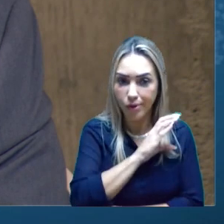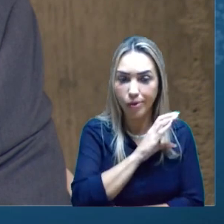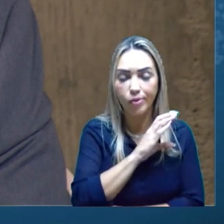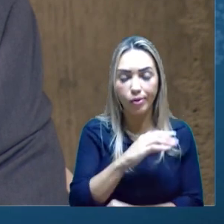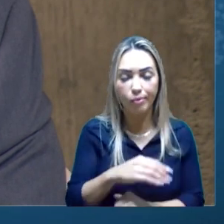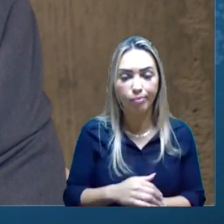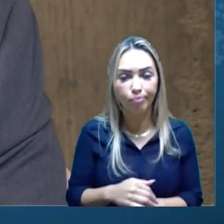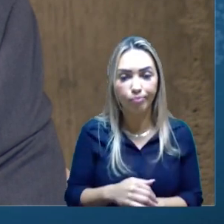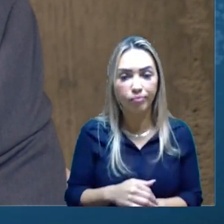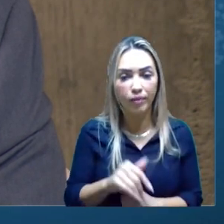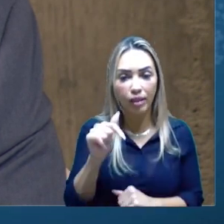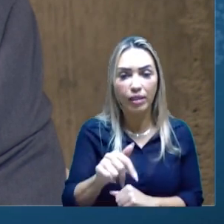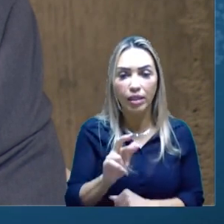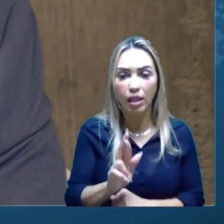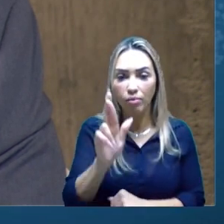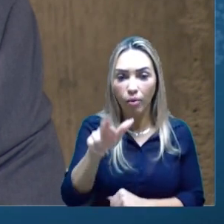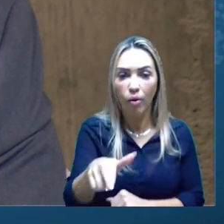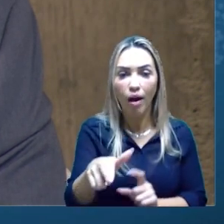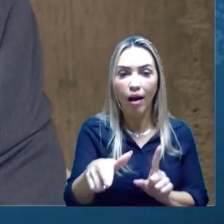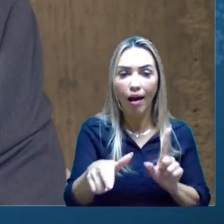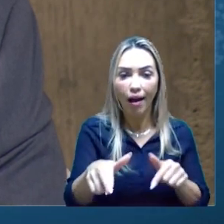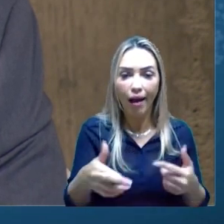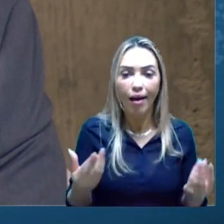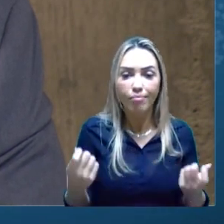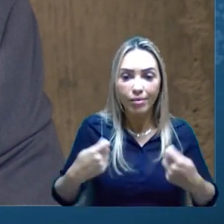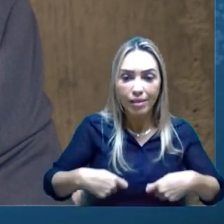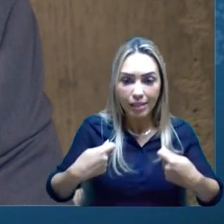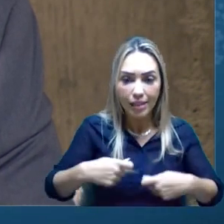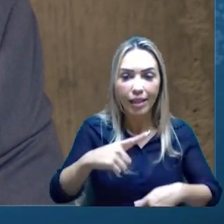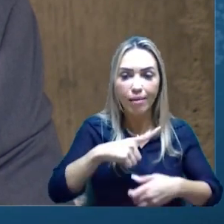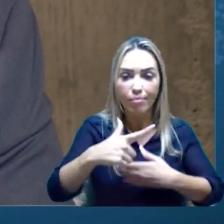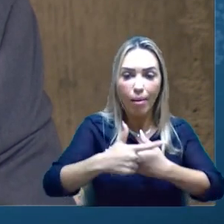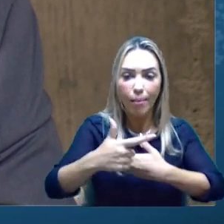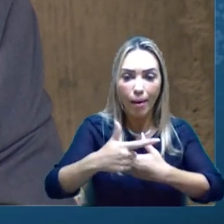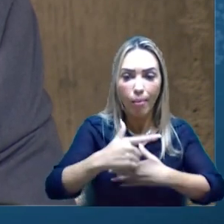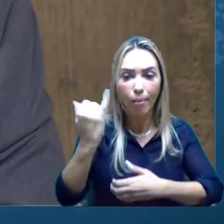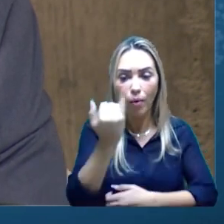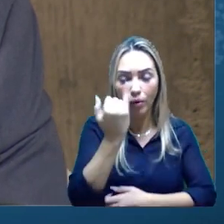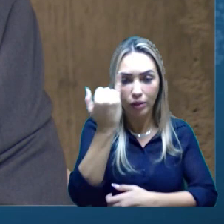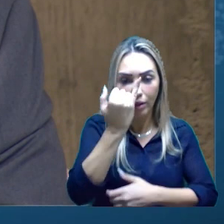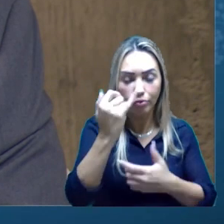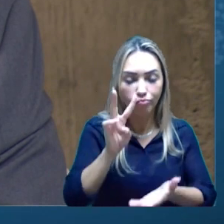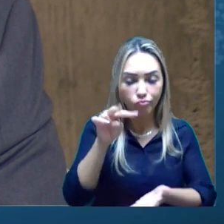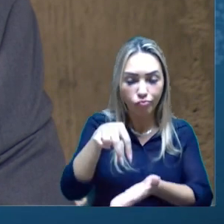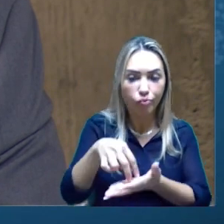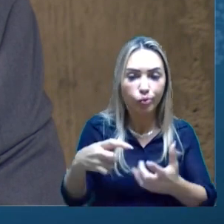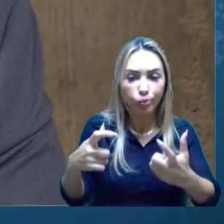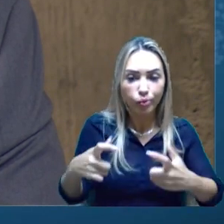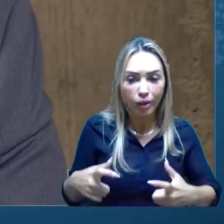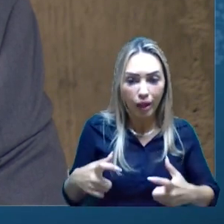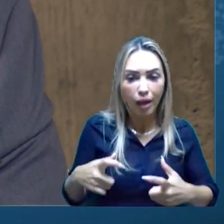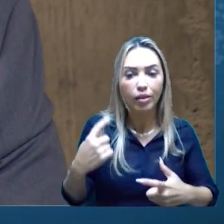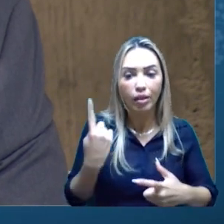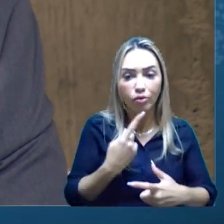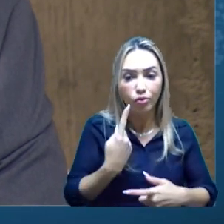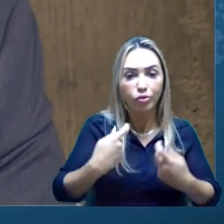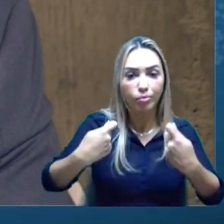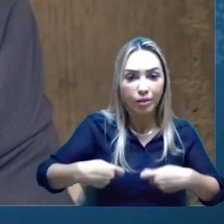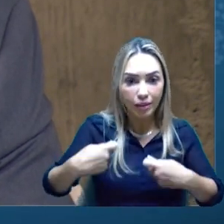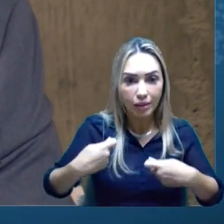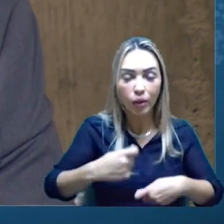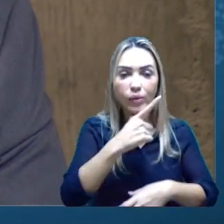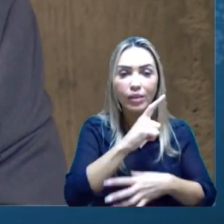essa resposta ela tem que ter um papel local importante, e a gente tem que, de alguma forma, garantir esse